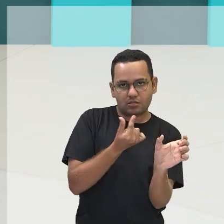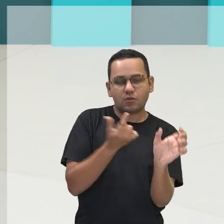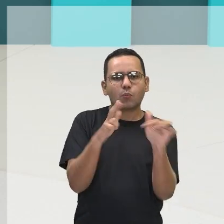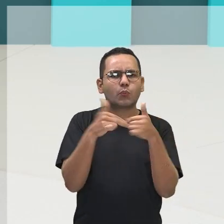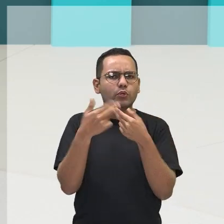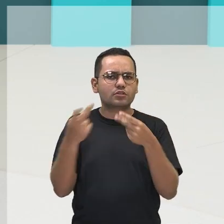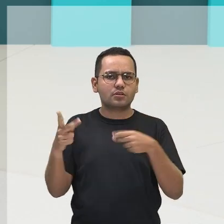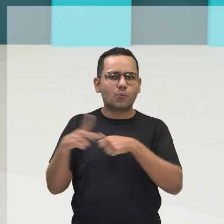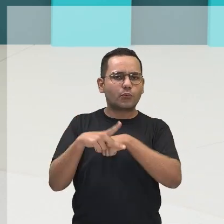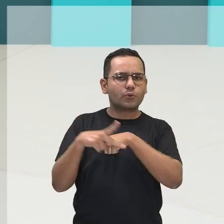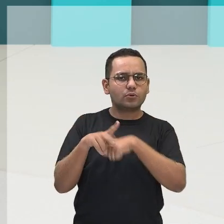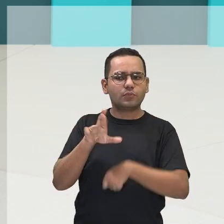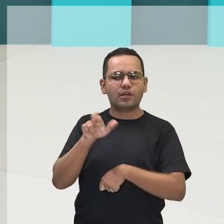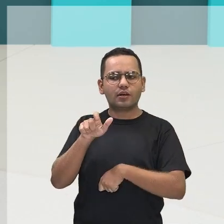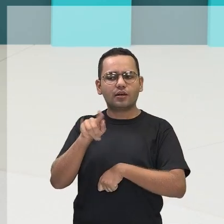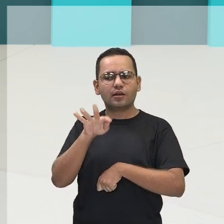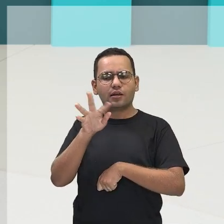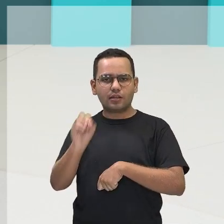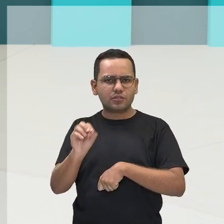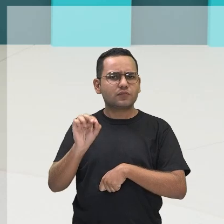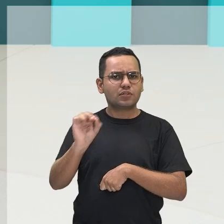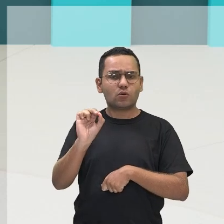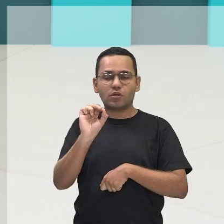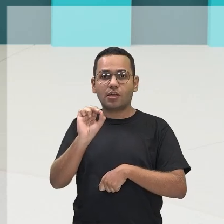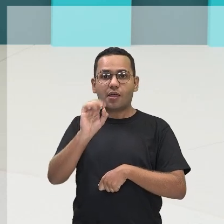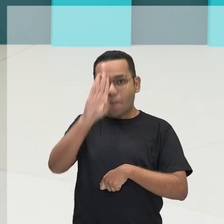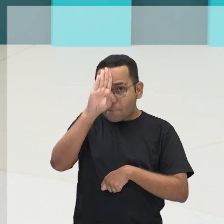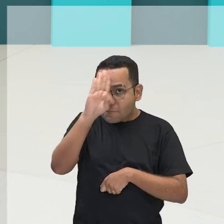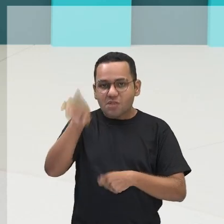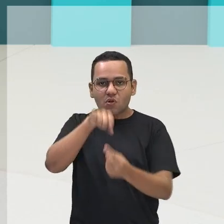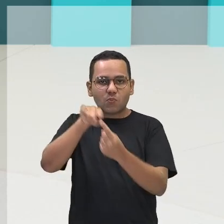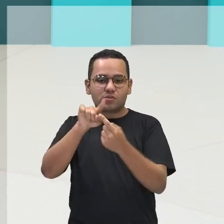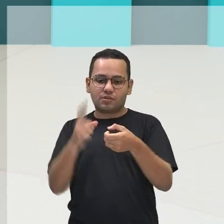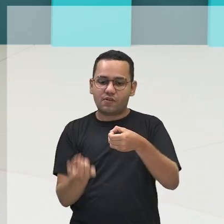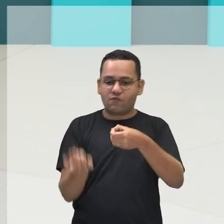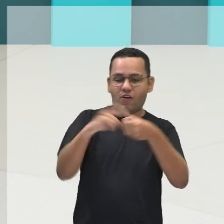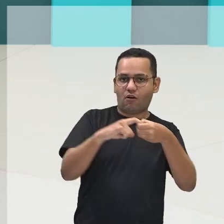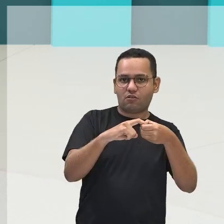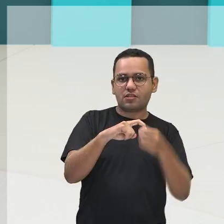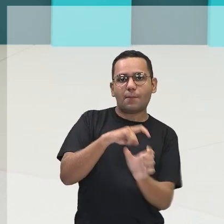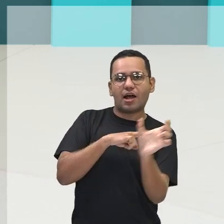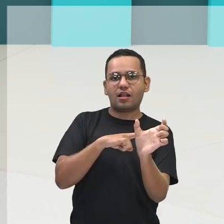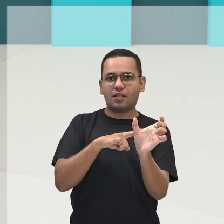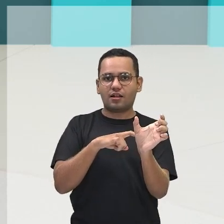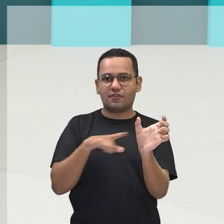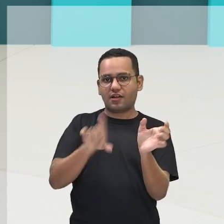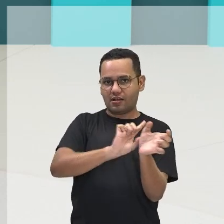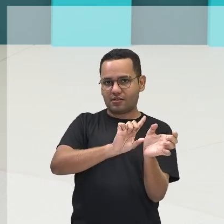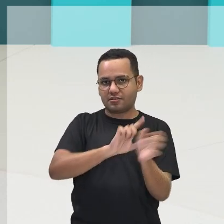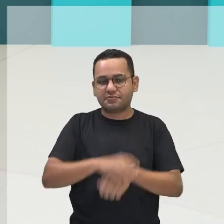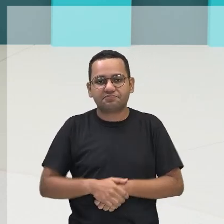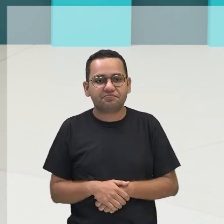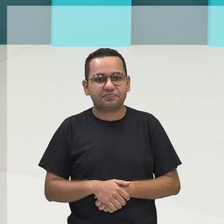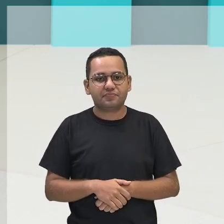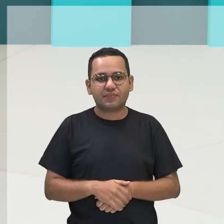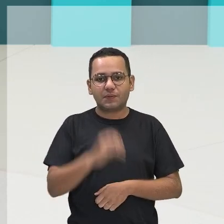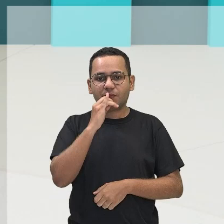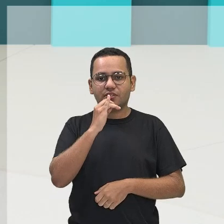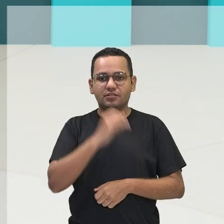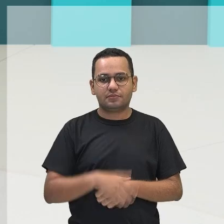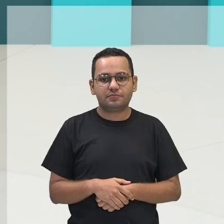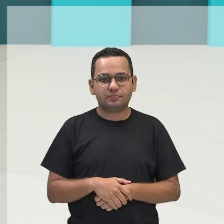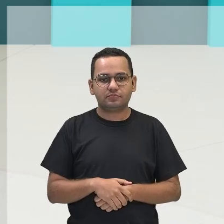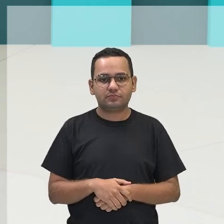a função de retomar, de substituir o antecedente. Olha como ficaria estranho se eu repetisse a